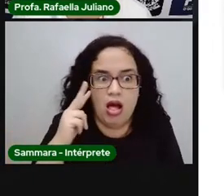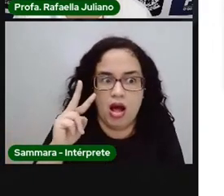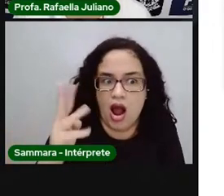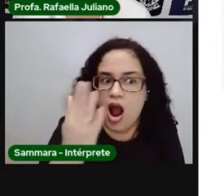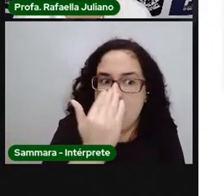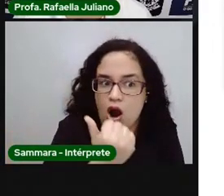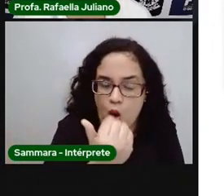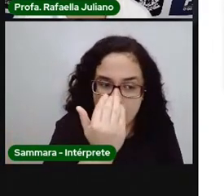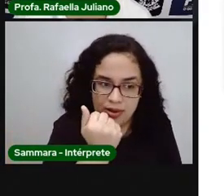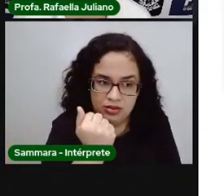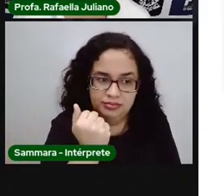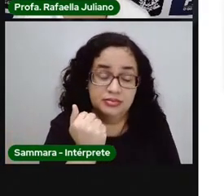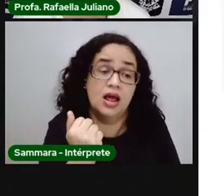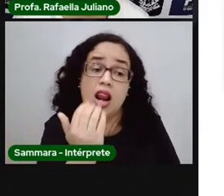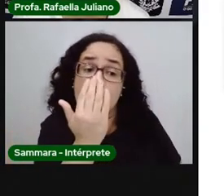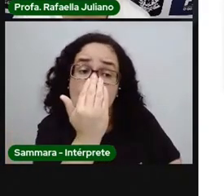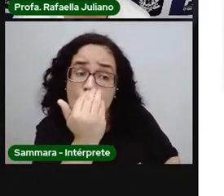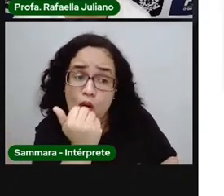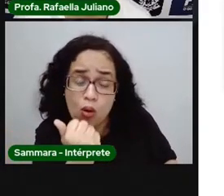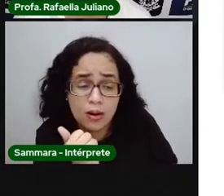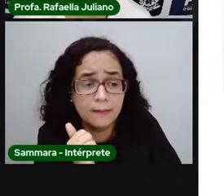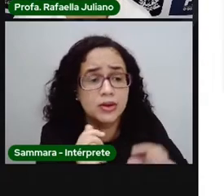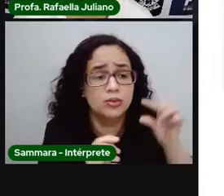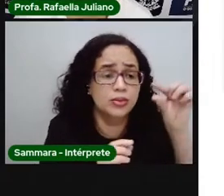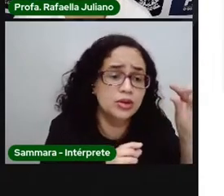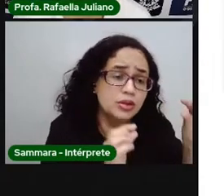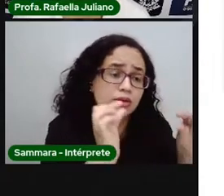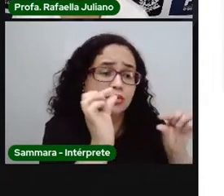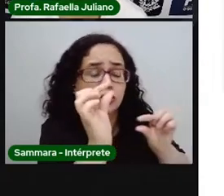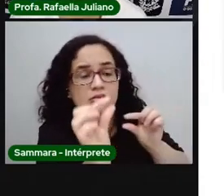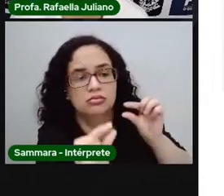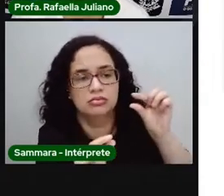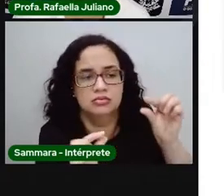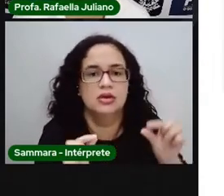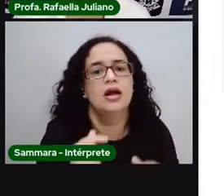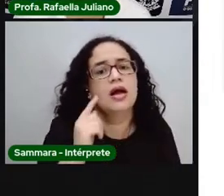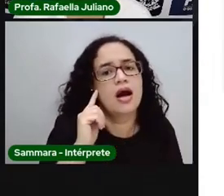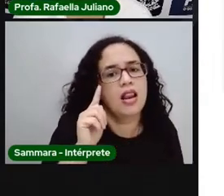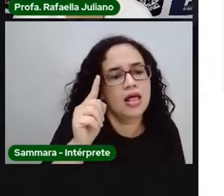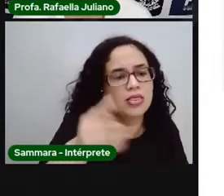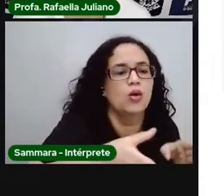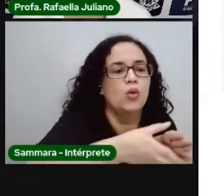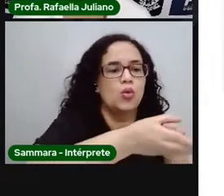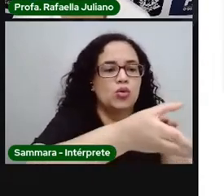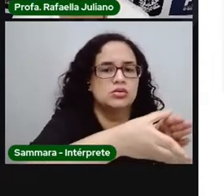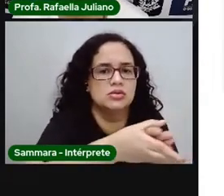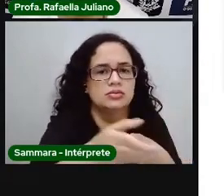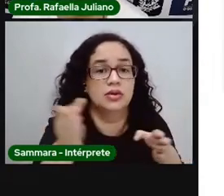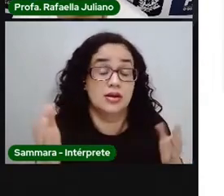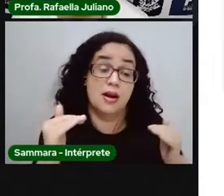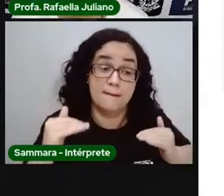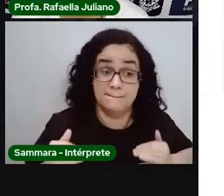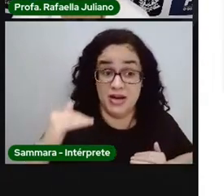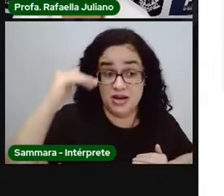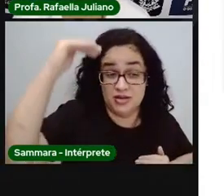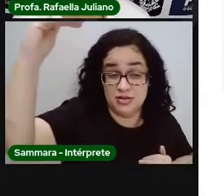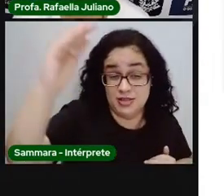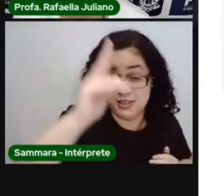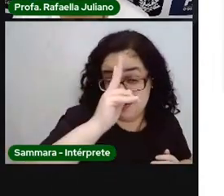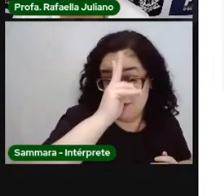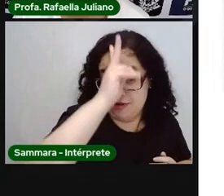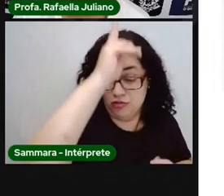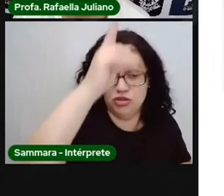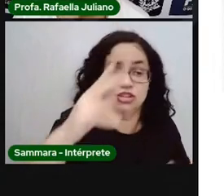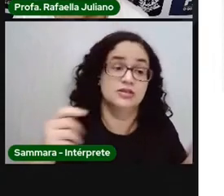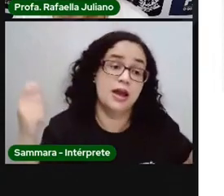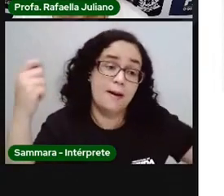Mas a Magali, ela come de tudo um pouco. E ela ainda deu uma dica para a gente. Para crescer forte, você precisa comer